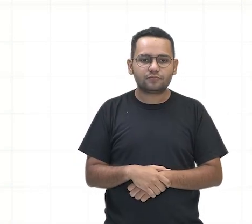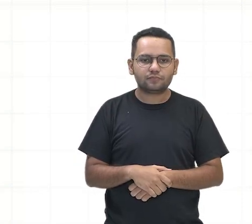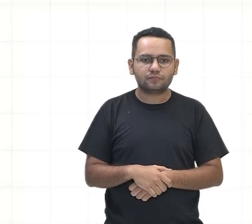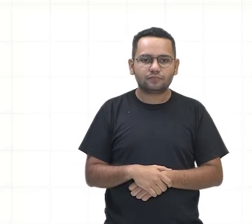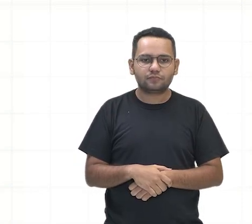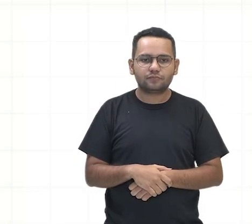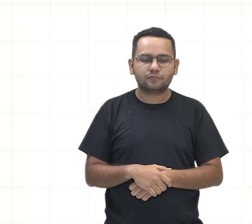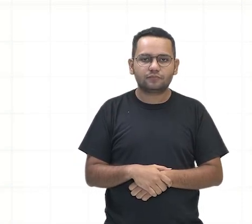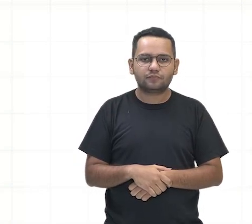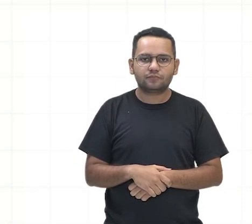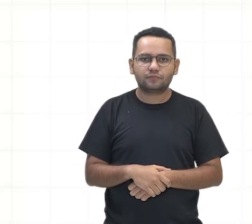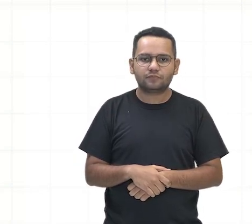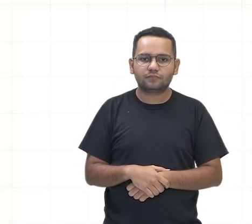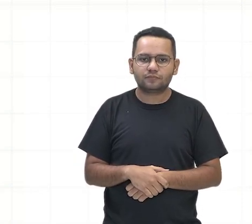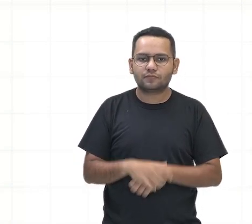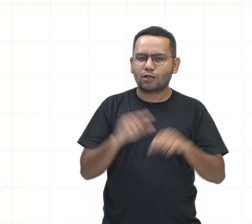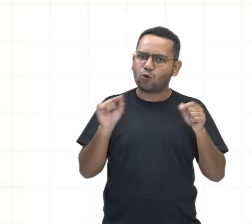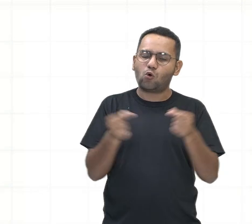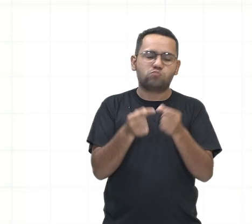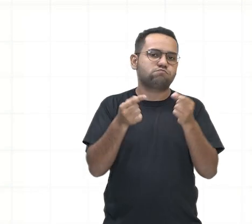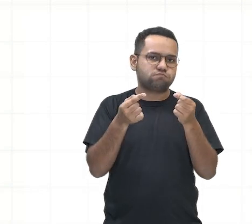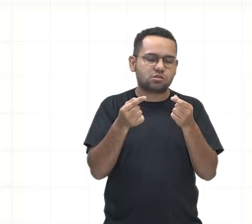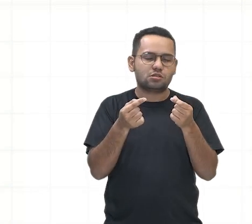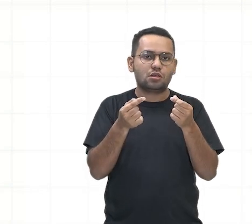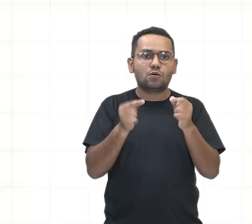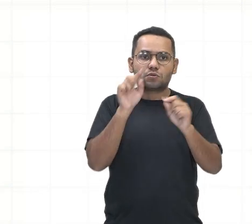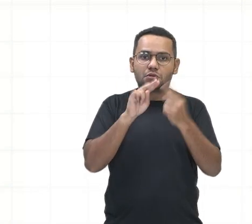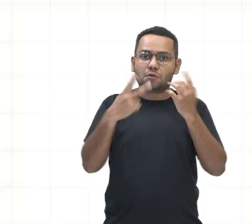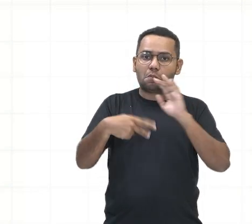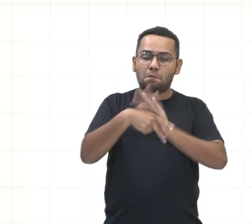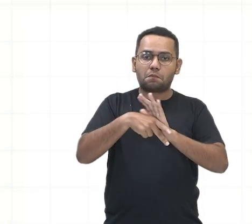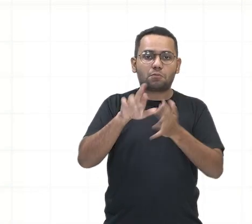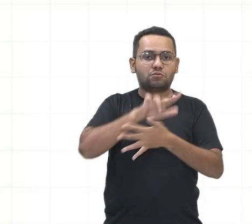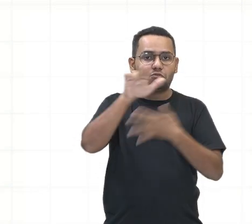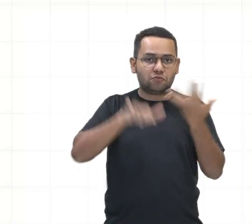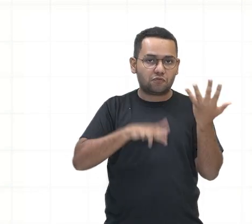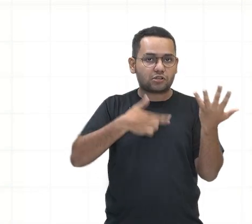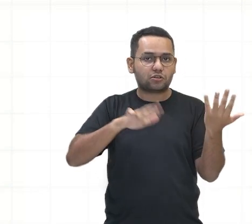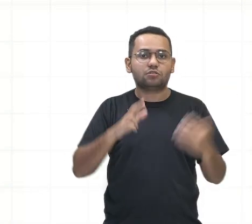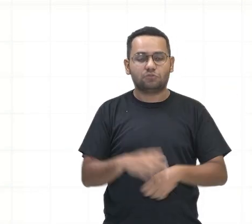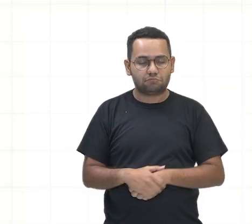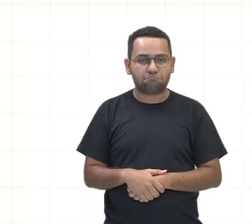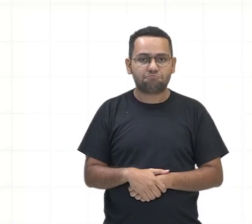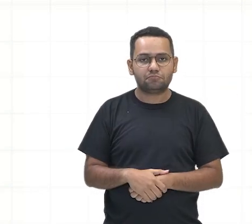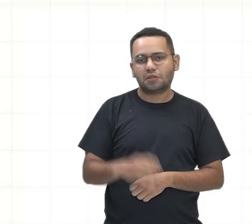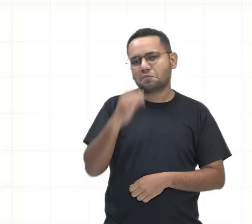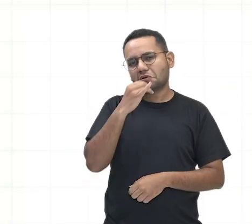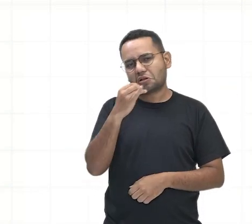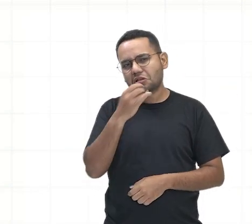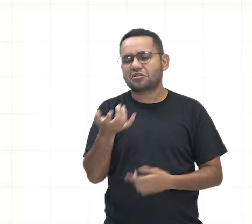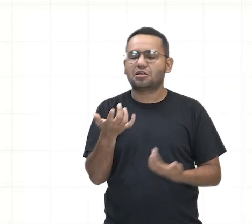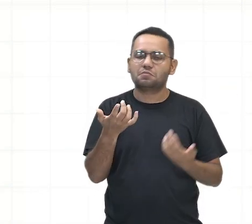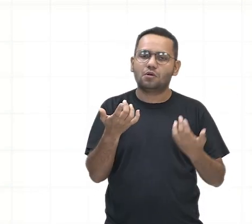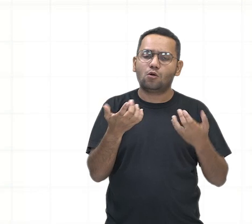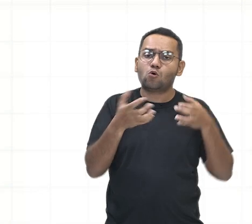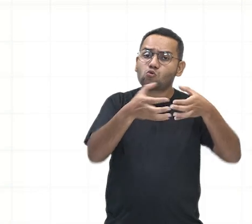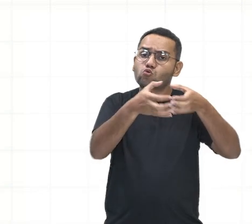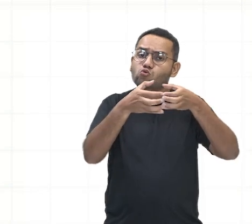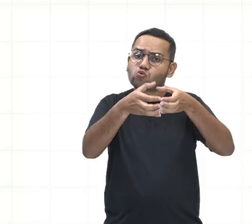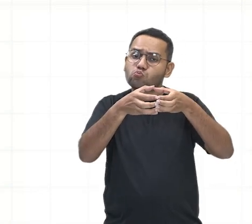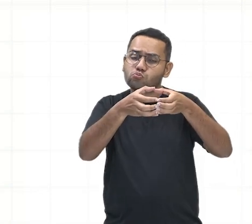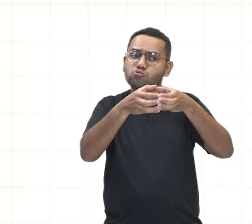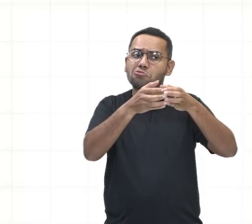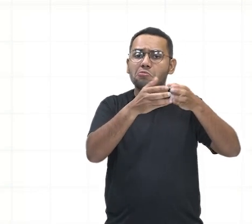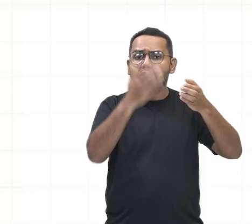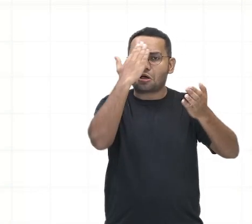a caminhada das várias religiões, tanto as religiões politeístas quanto religiões monoteístas. Em geral, os